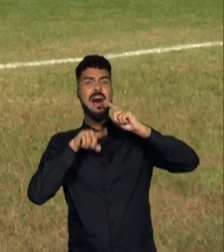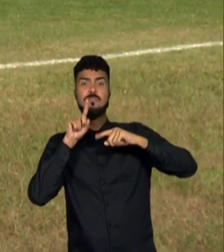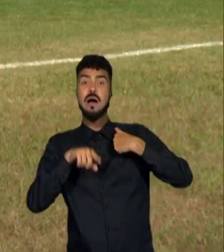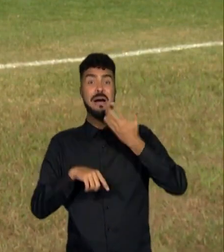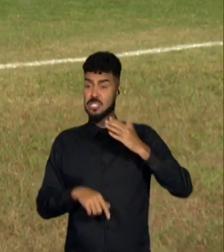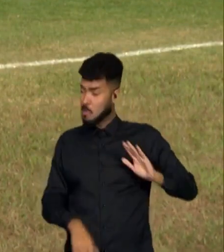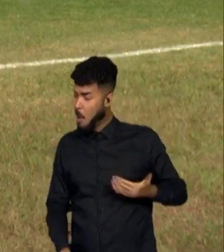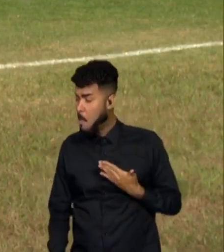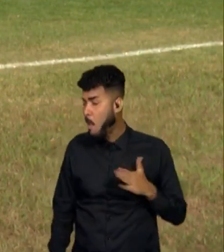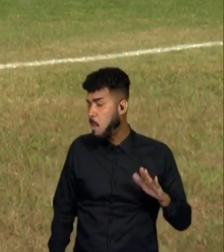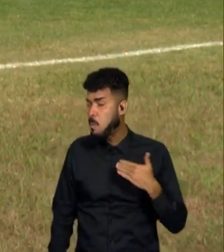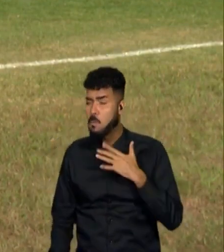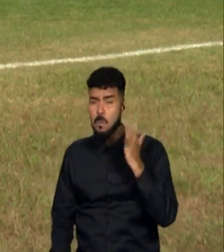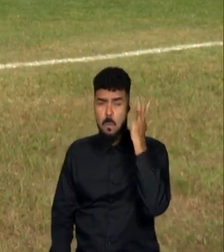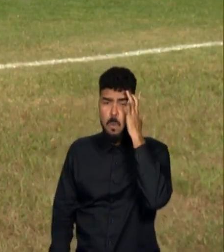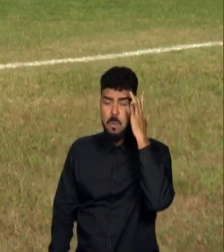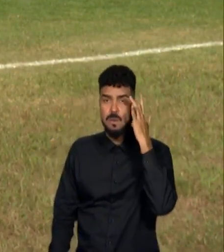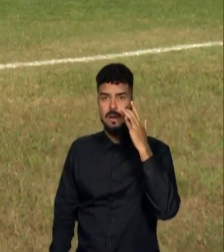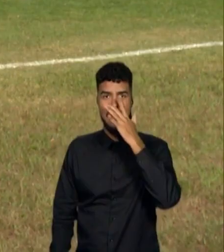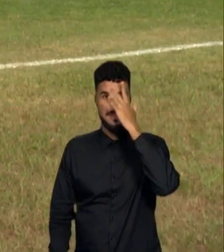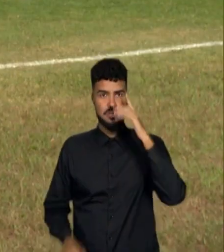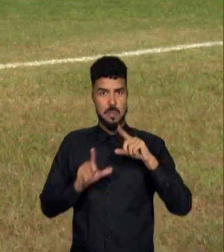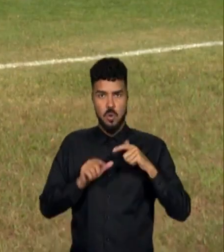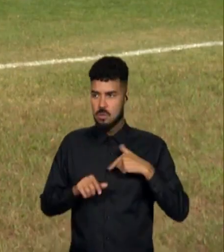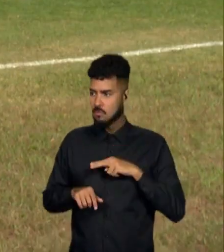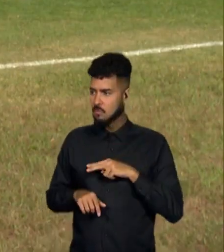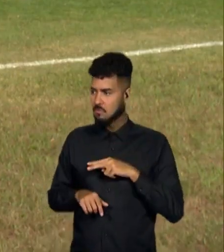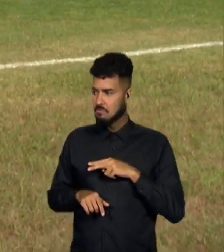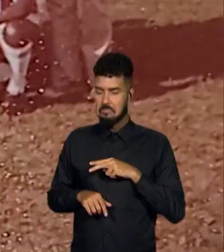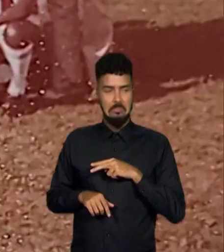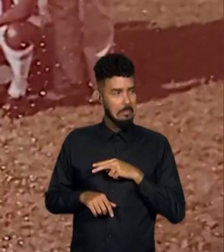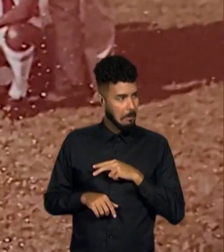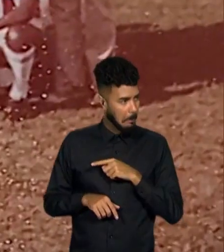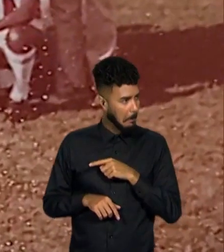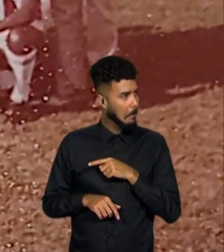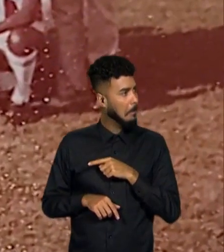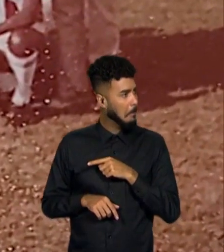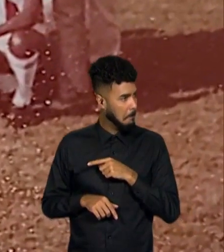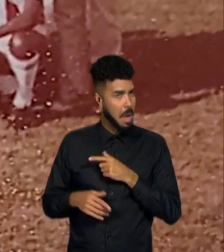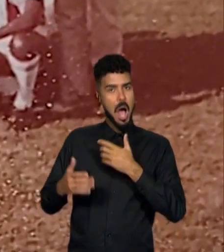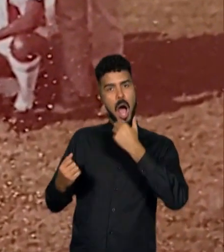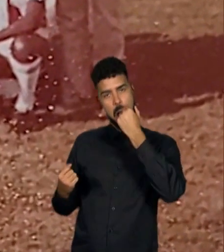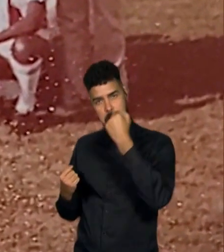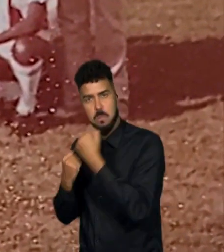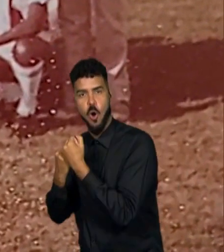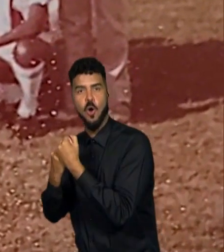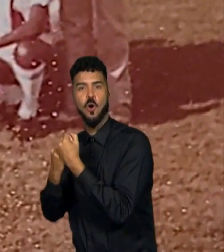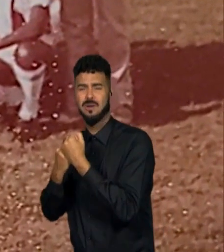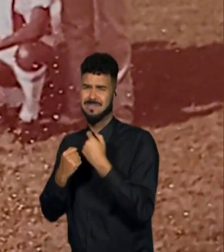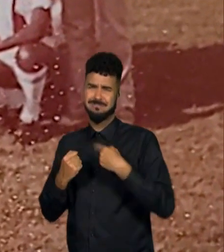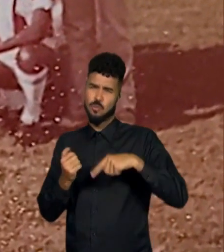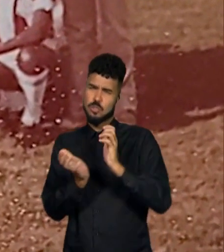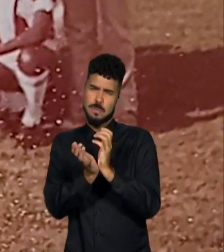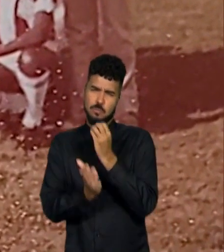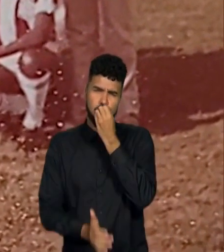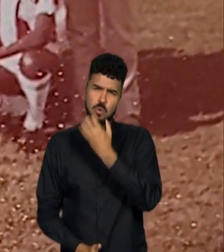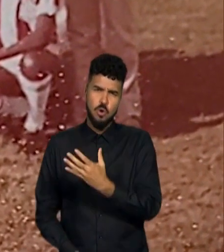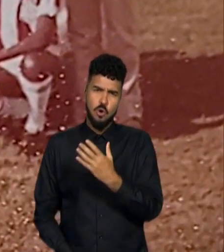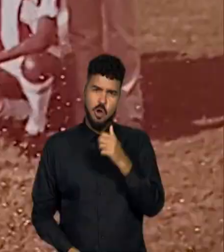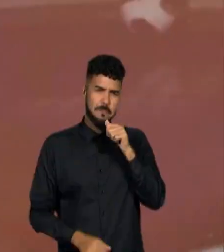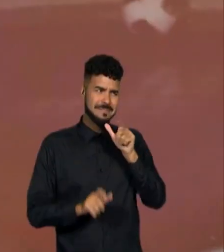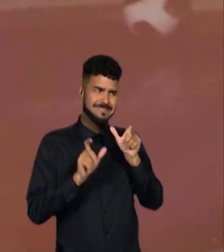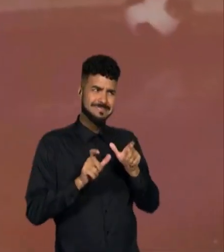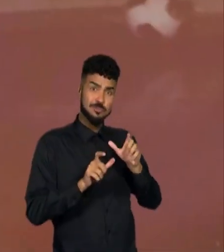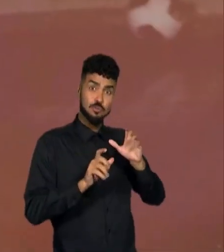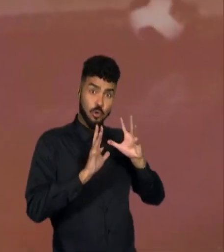tanta bola aqui que o povo aqui de Bangu abraçou a gente também. E nosso time era muito bom. O time era muito bom. Tinha fera jogando.